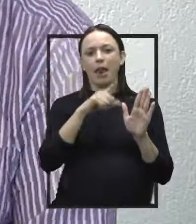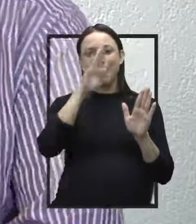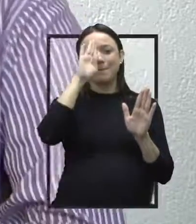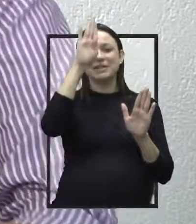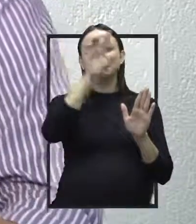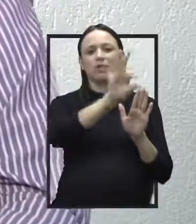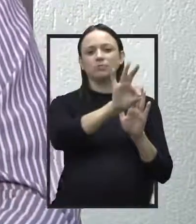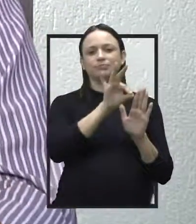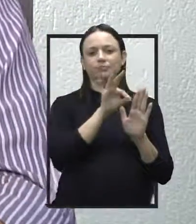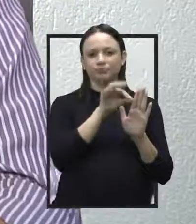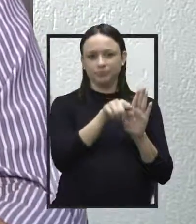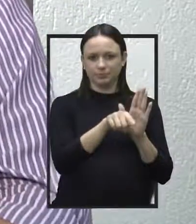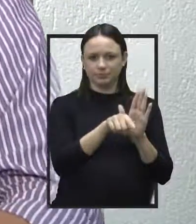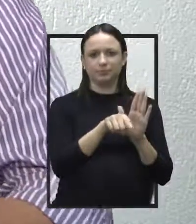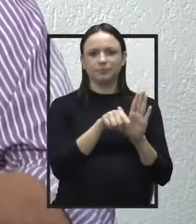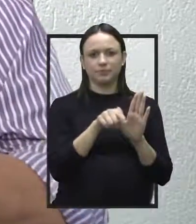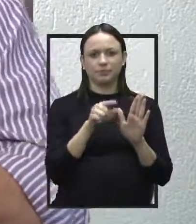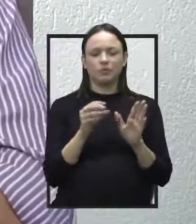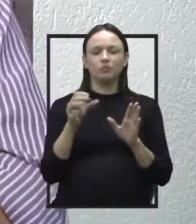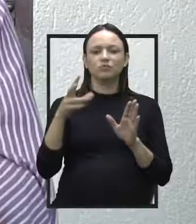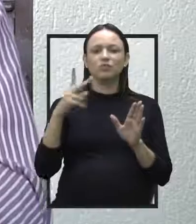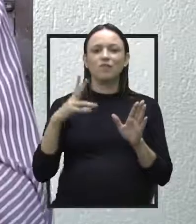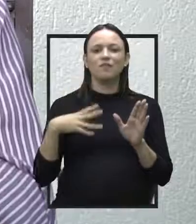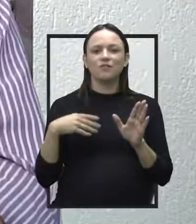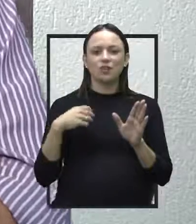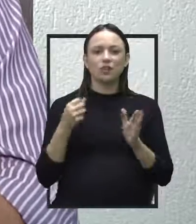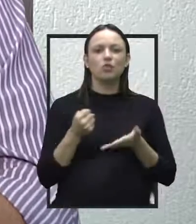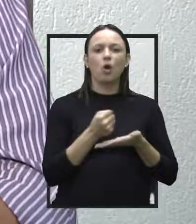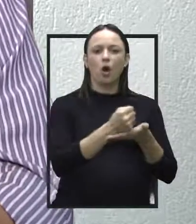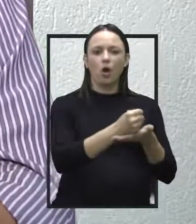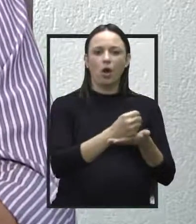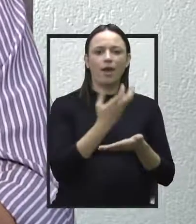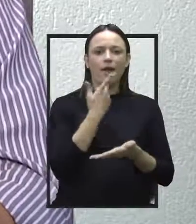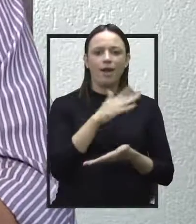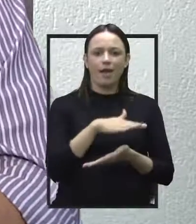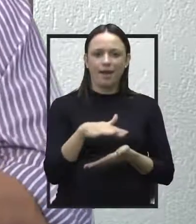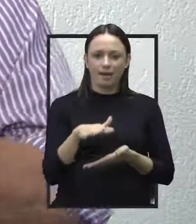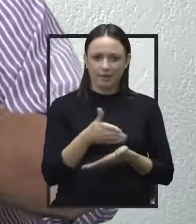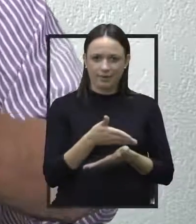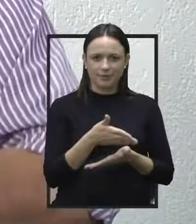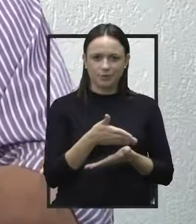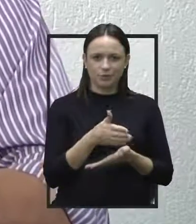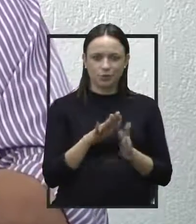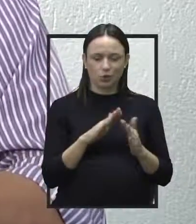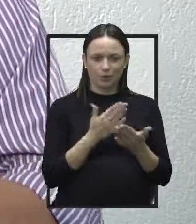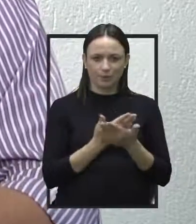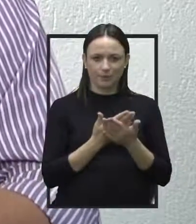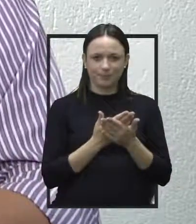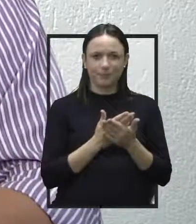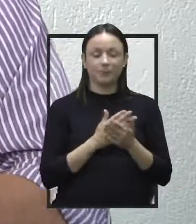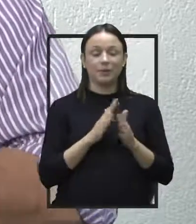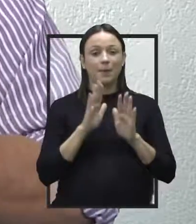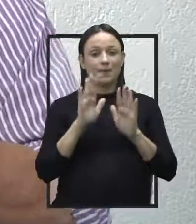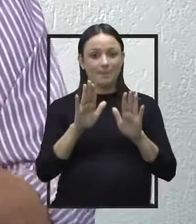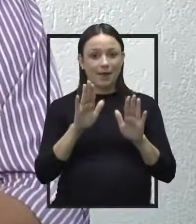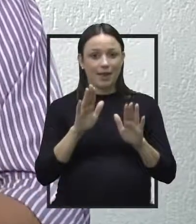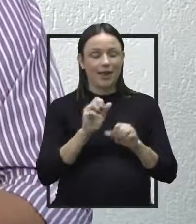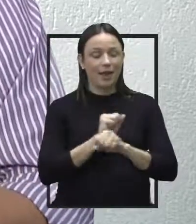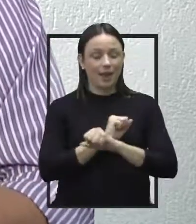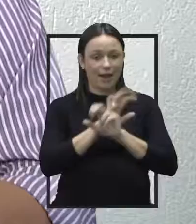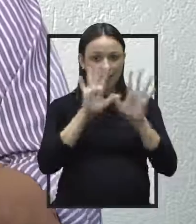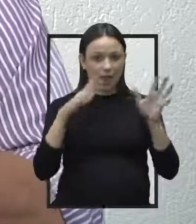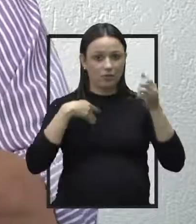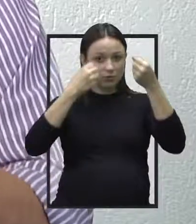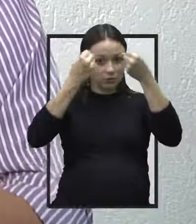privilégio em colocar o seu filho pelo fato dele estar trabalhando, a mãe e o pai. Deixar bem claro que isso não